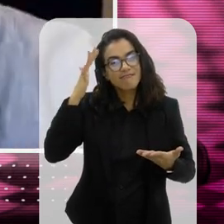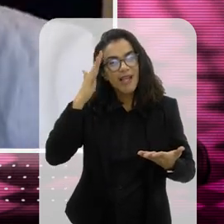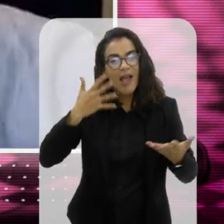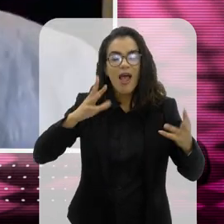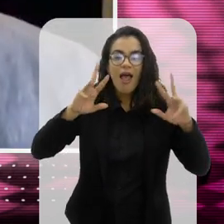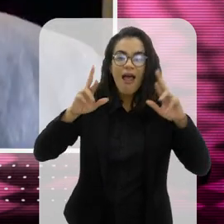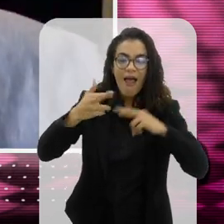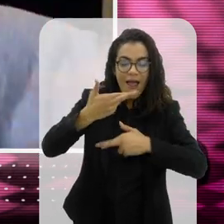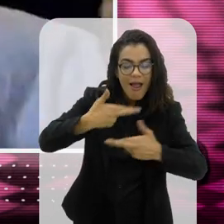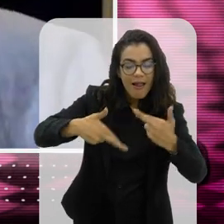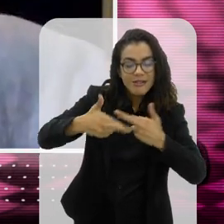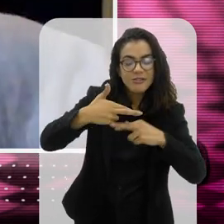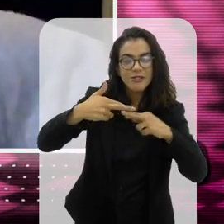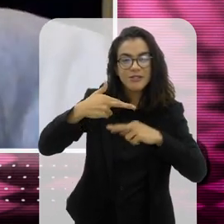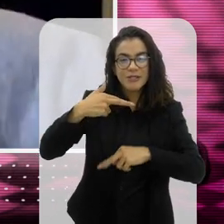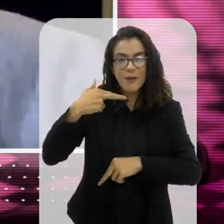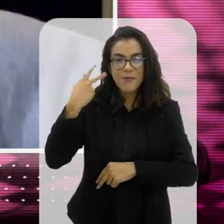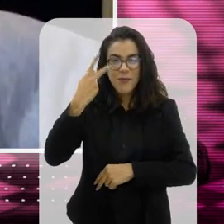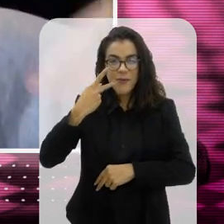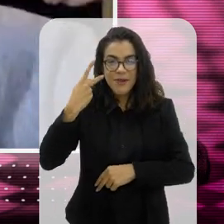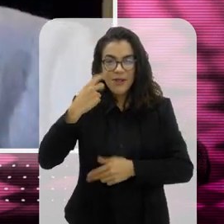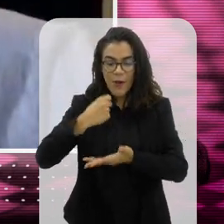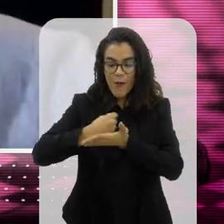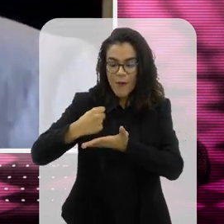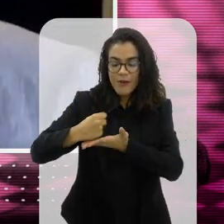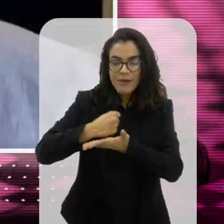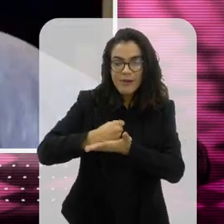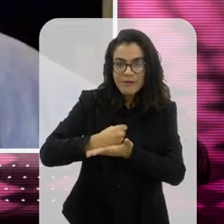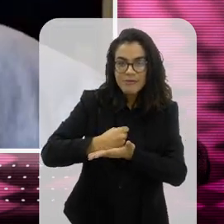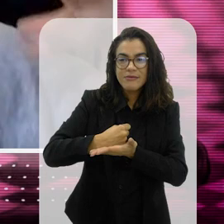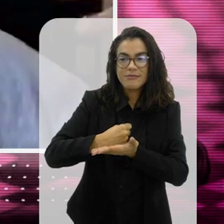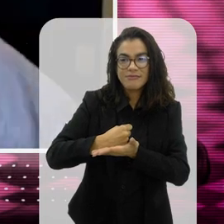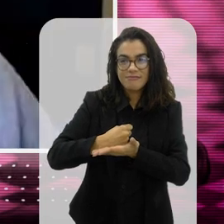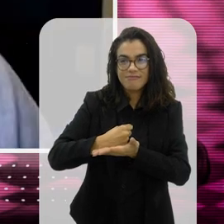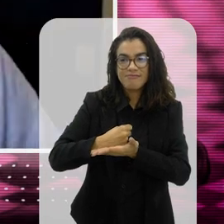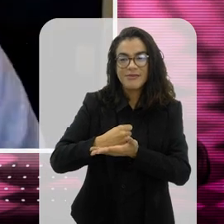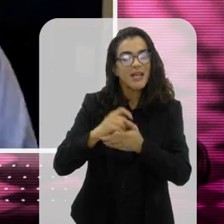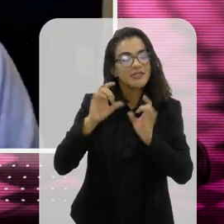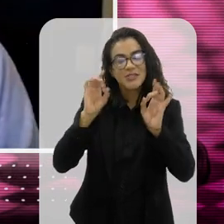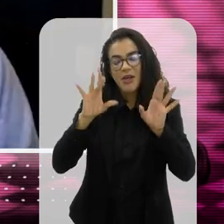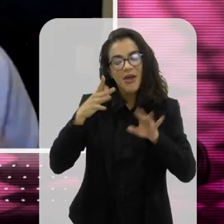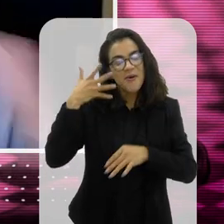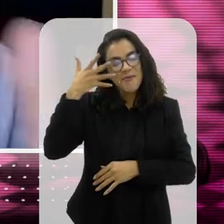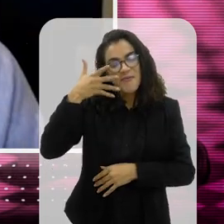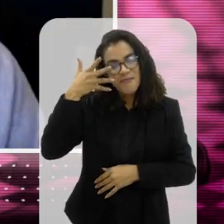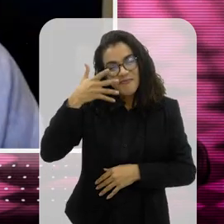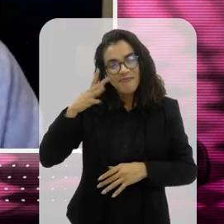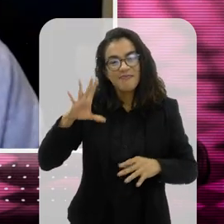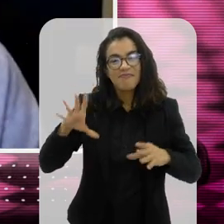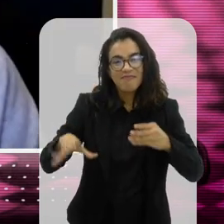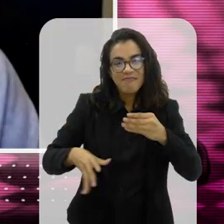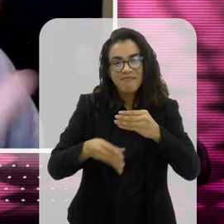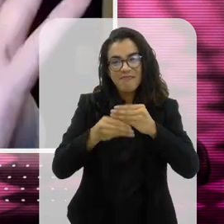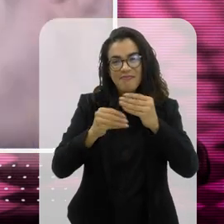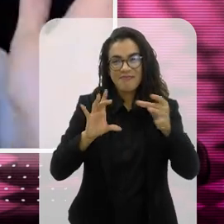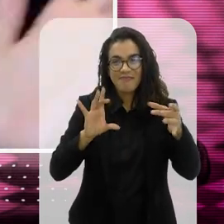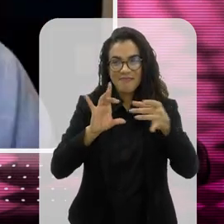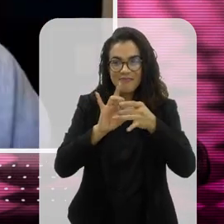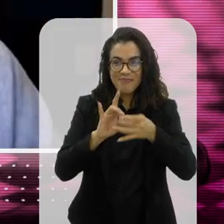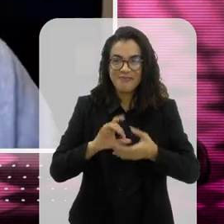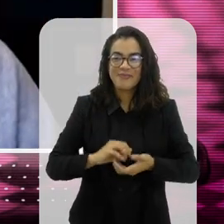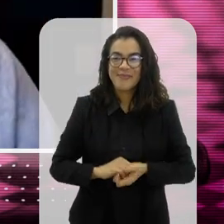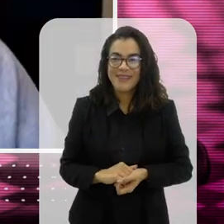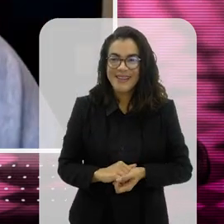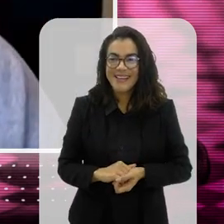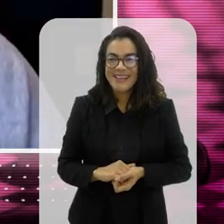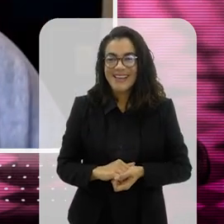Daí, a partir disso, pensar as relações, as políticas, as contratações. Então, acho que é só essa consideração final que eu acho que complementa